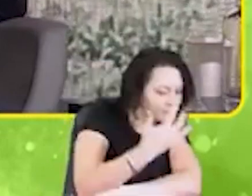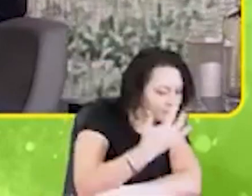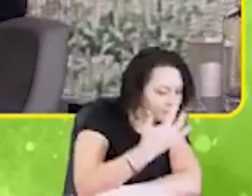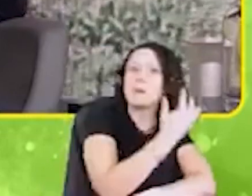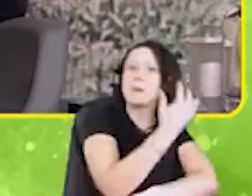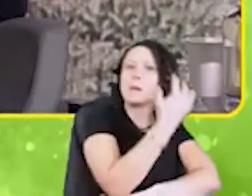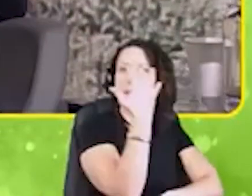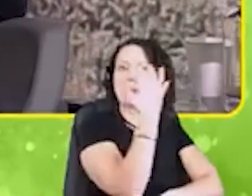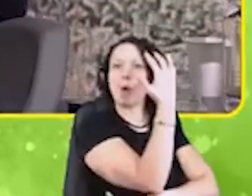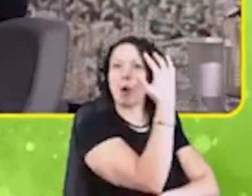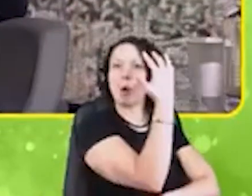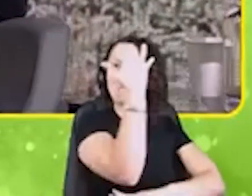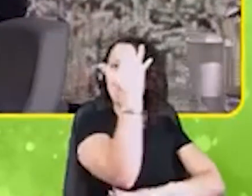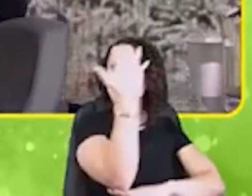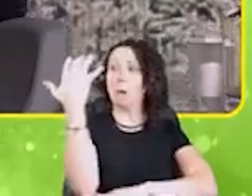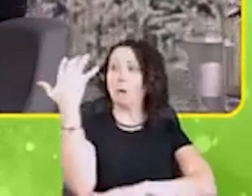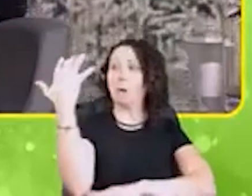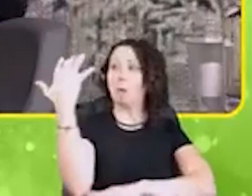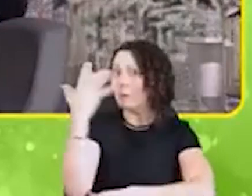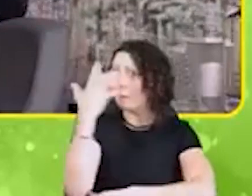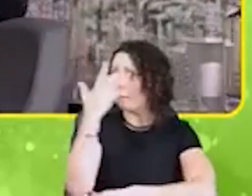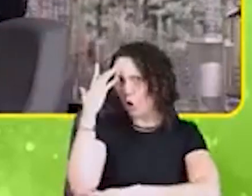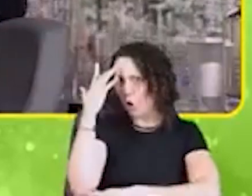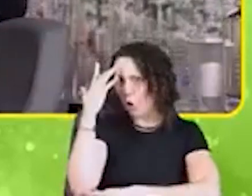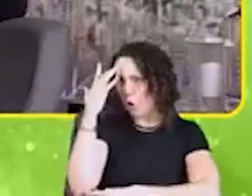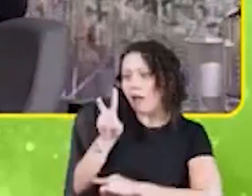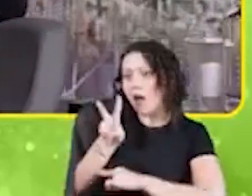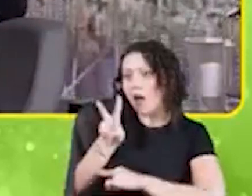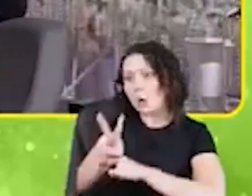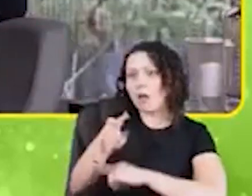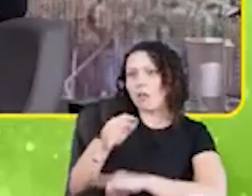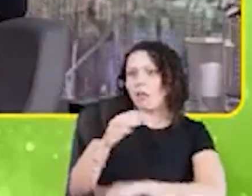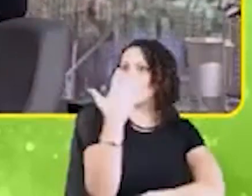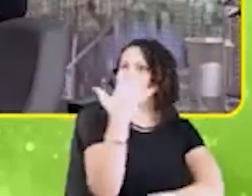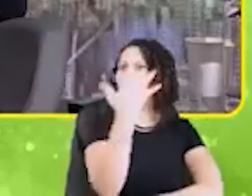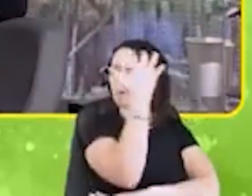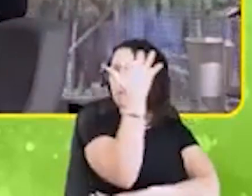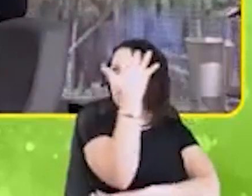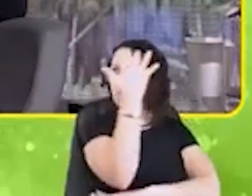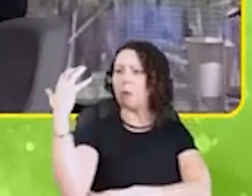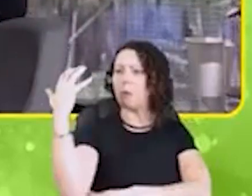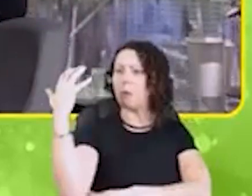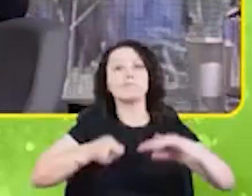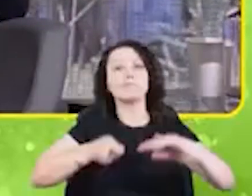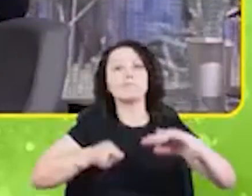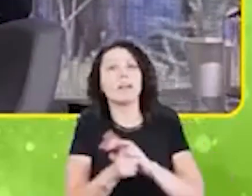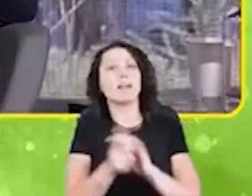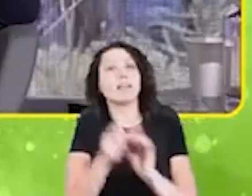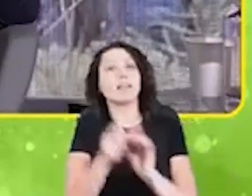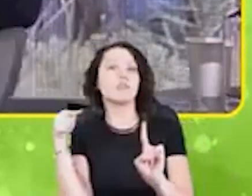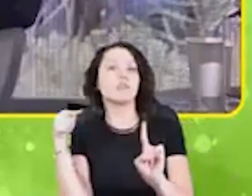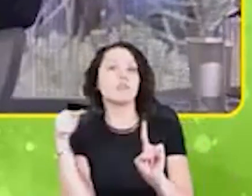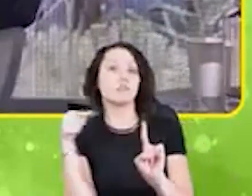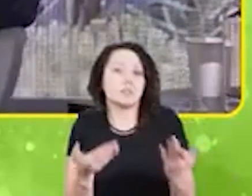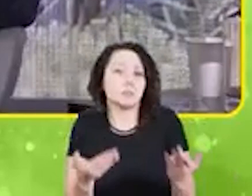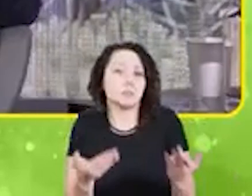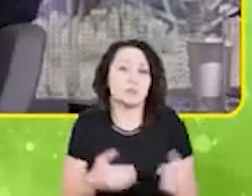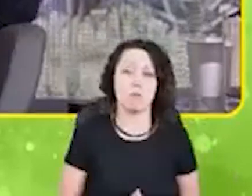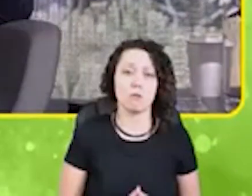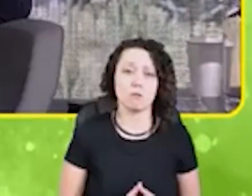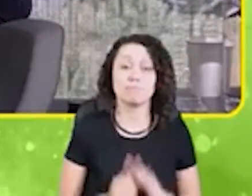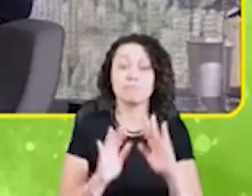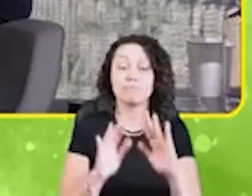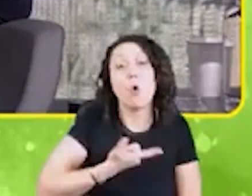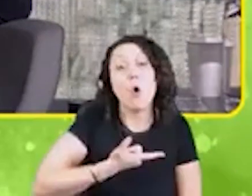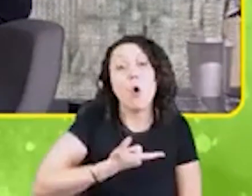da floresta é só tem sido esse tem sido o recado do ministro para todos os interlocutores Como Eu mencionei ontem aqui na minha